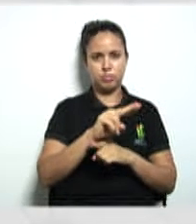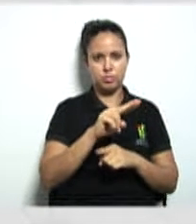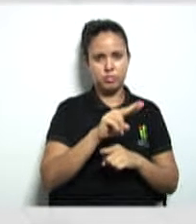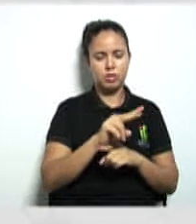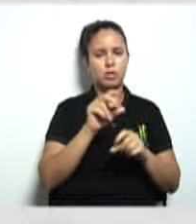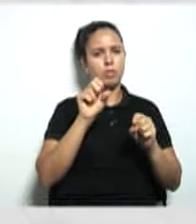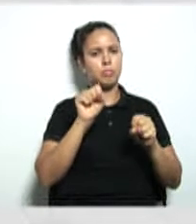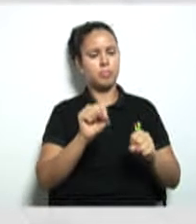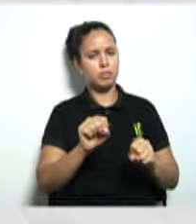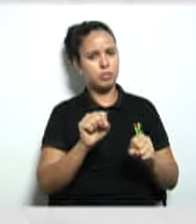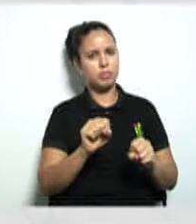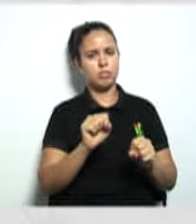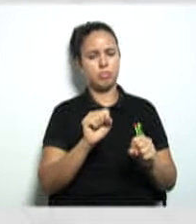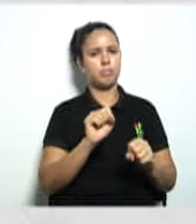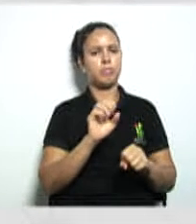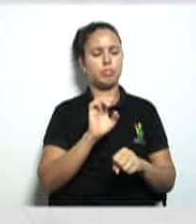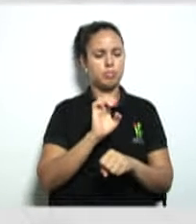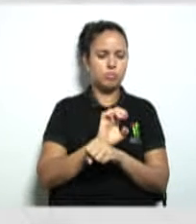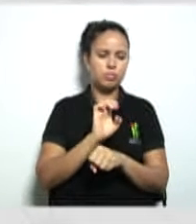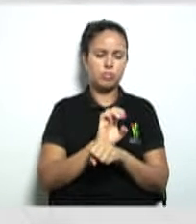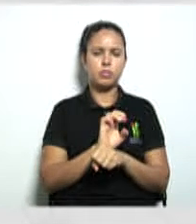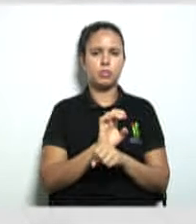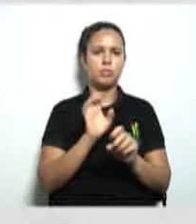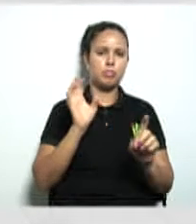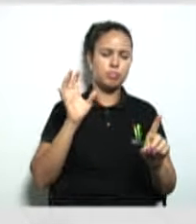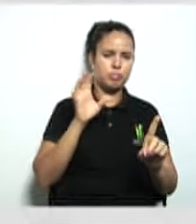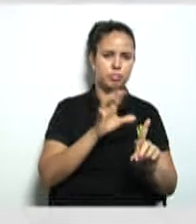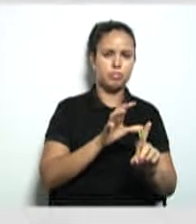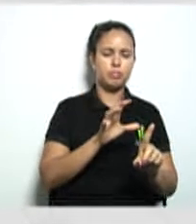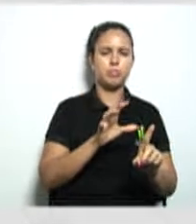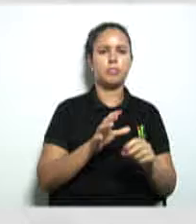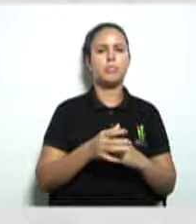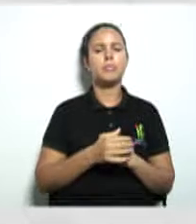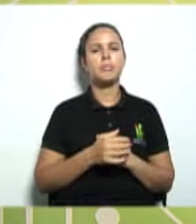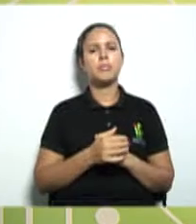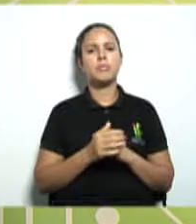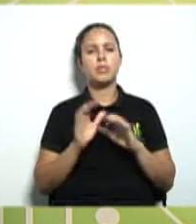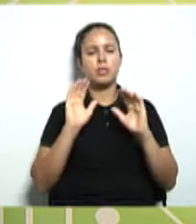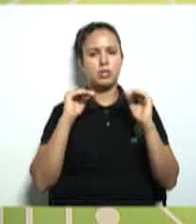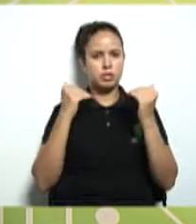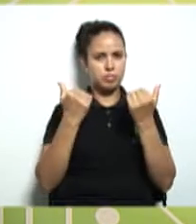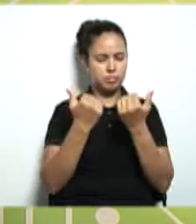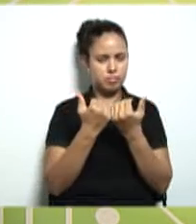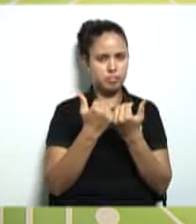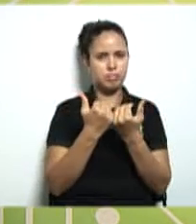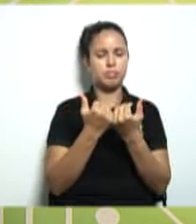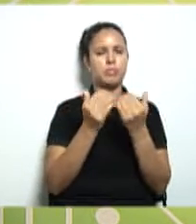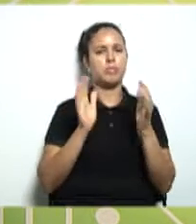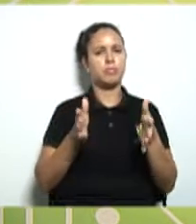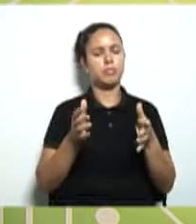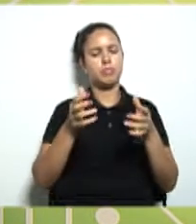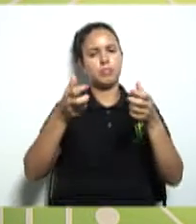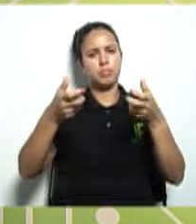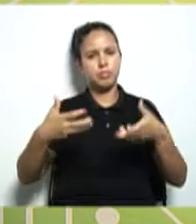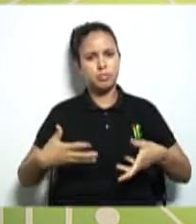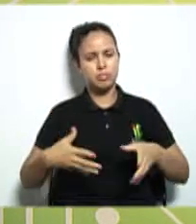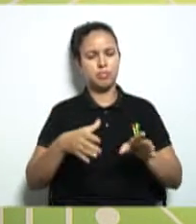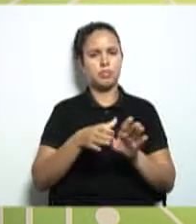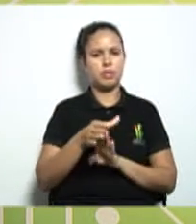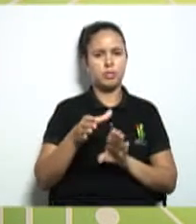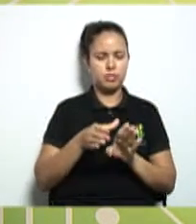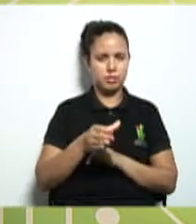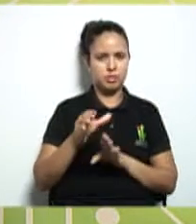vimos na aula passada, né? Quando nós falamos sobre a Assembleia e sobre o Conselho Fiscal. Então,